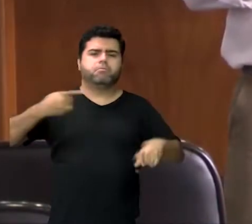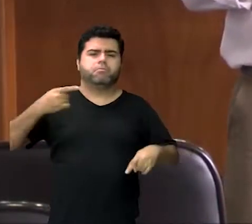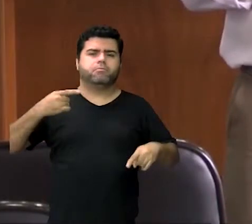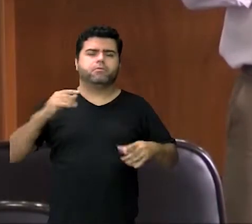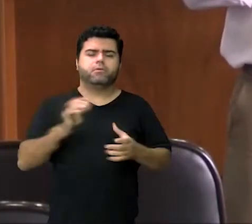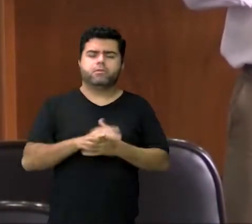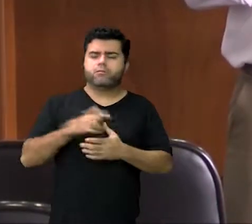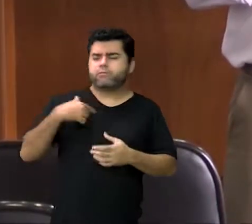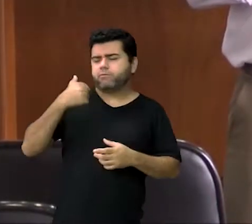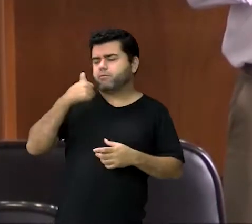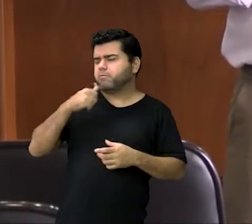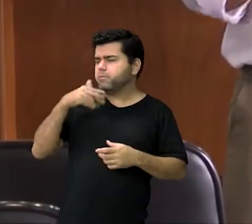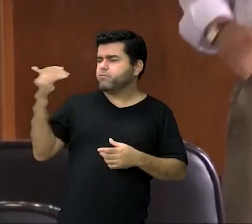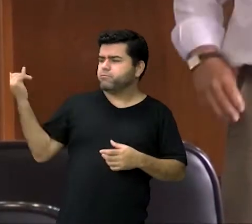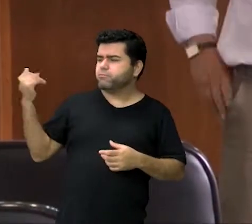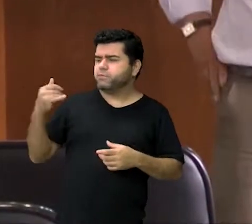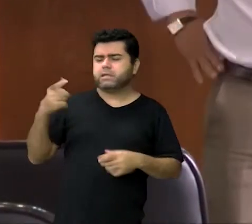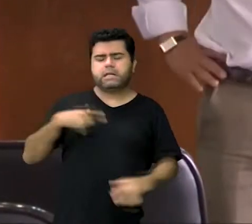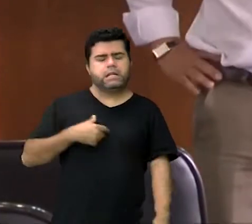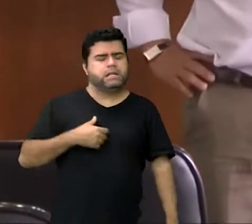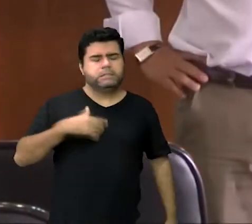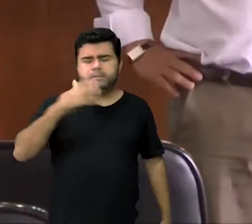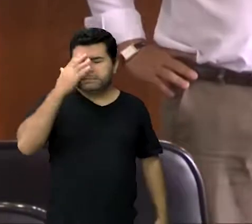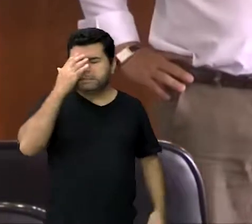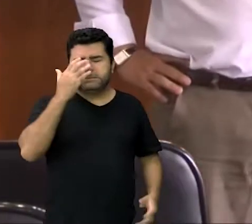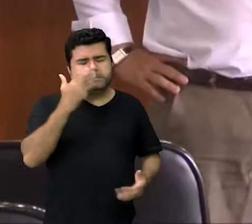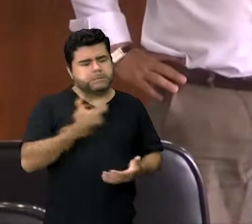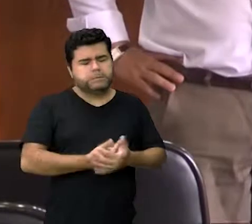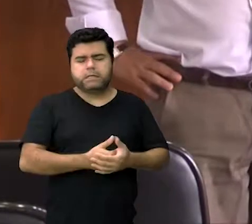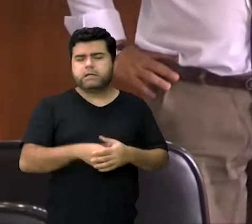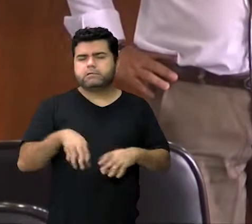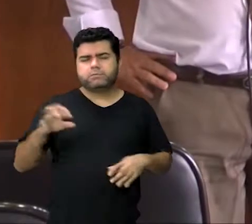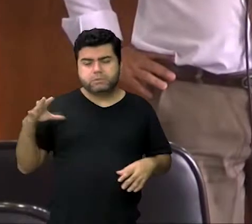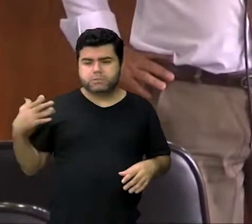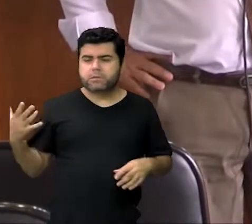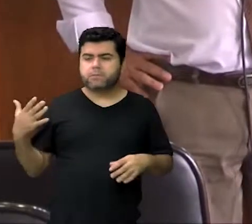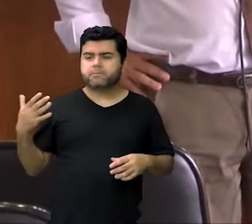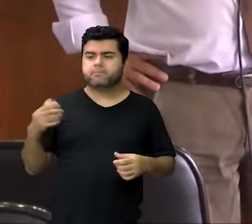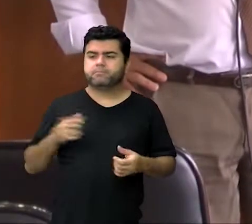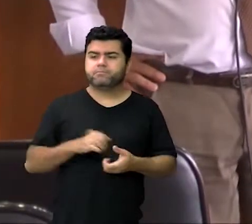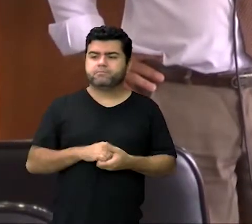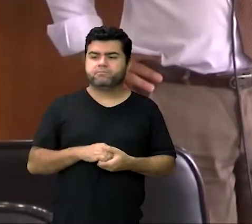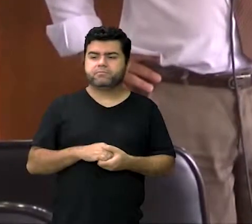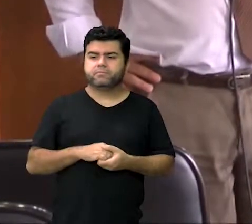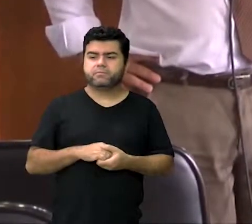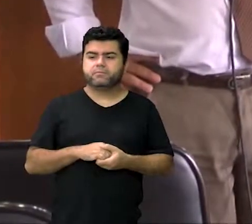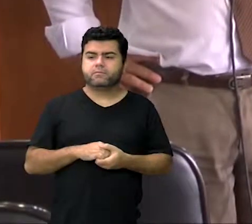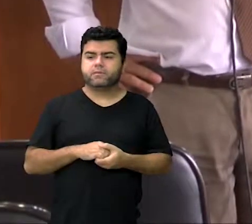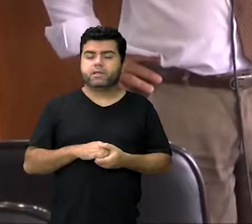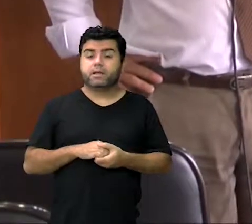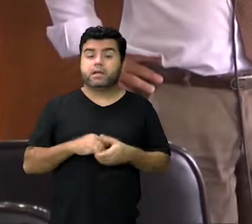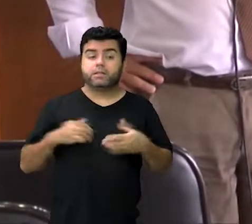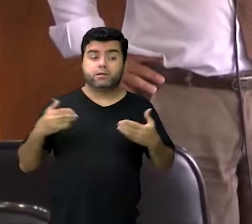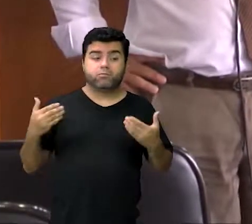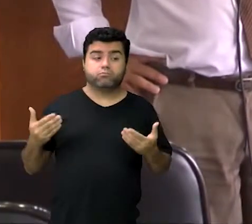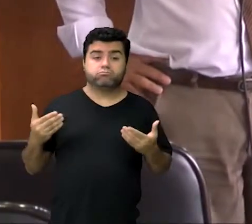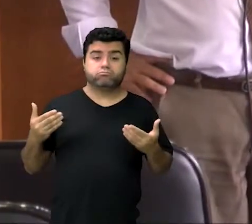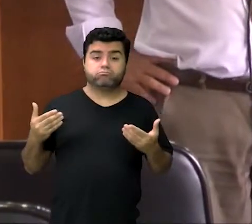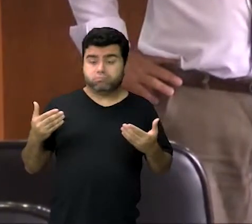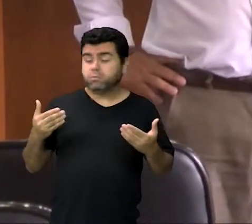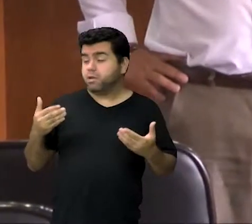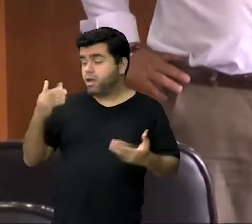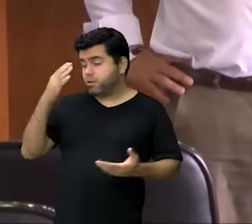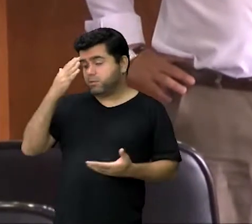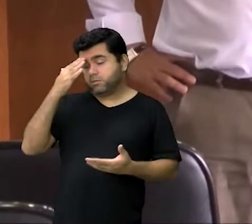falar aqui, da indignação dela com toda a situação, e a gente até acredita